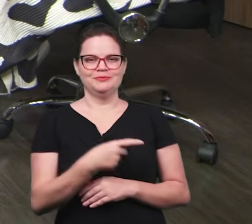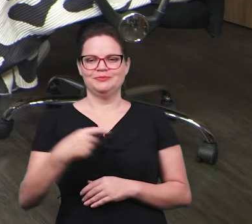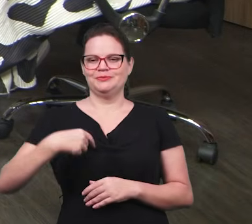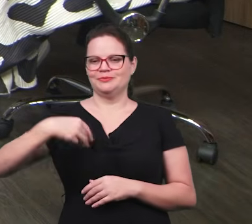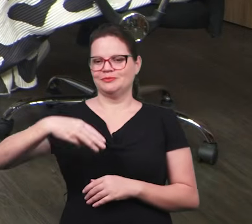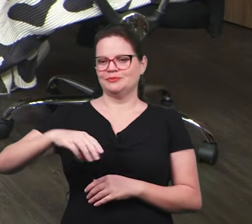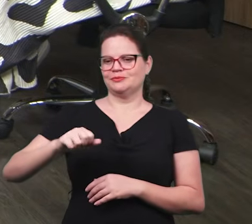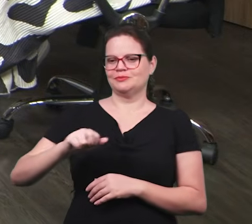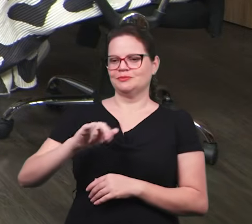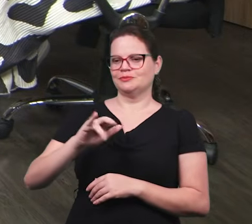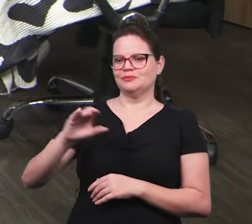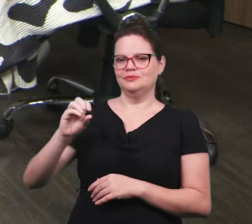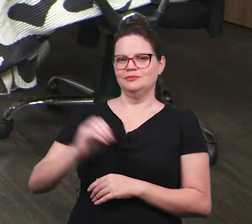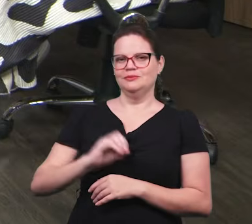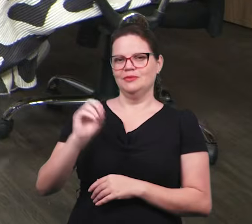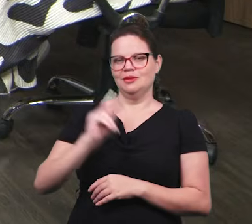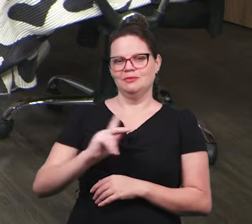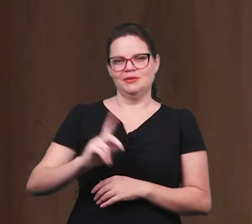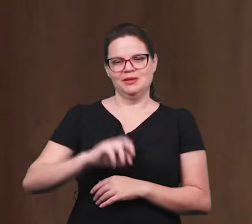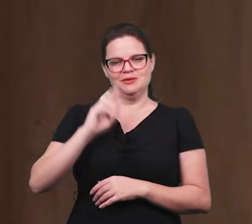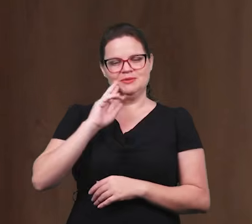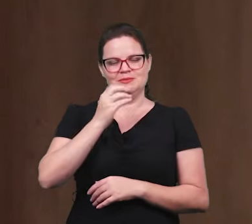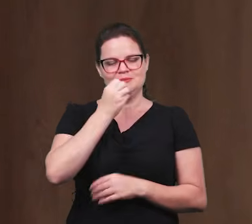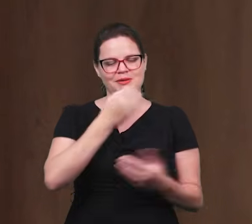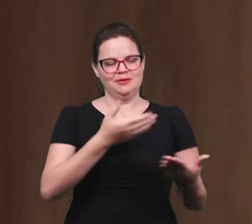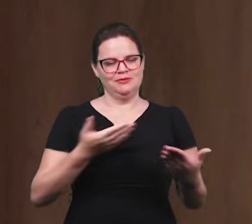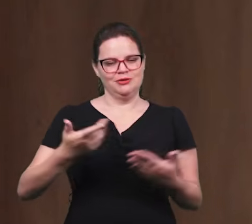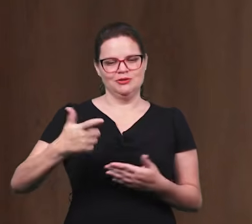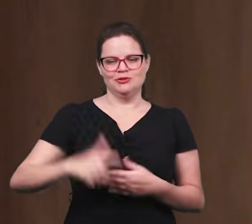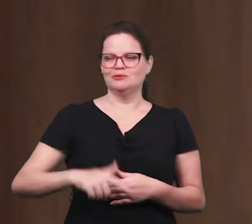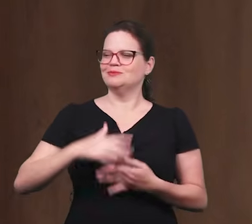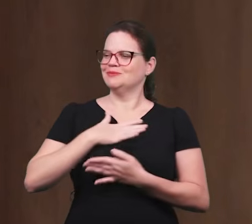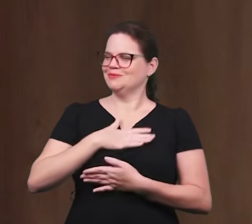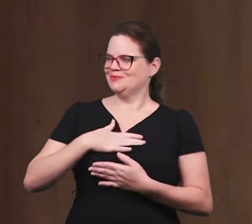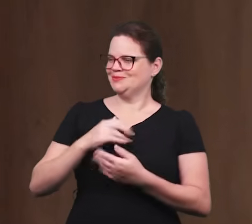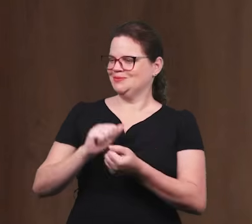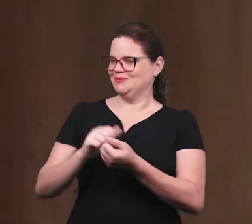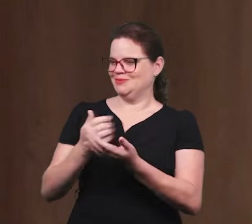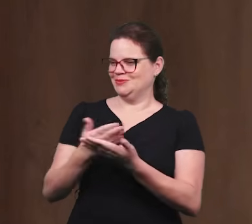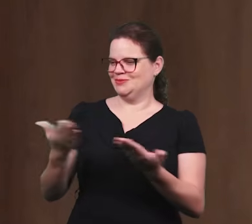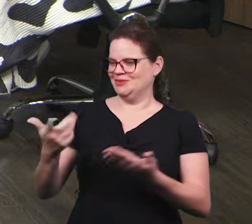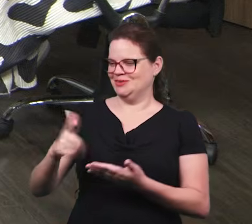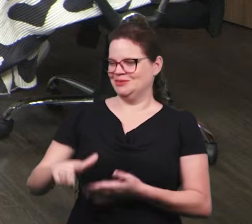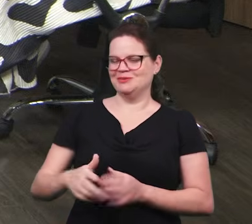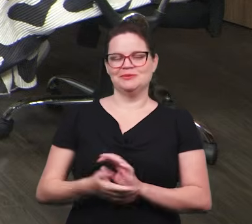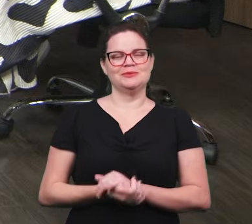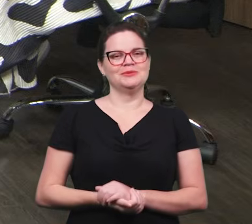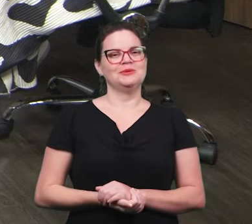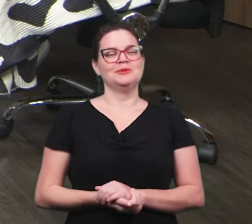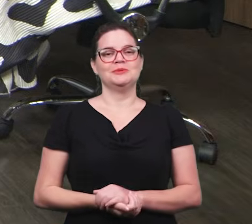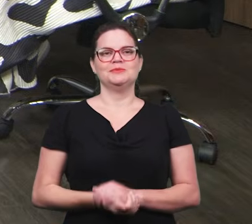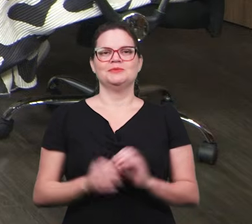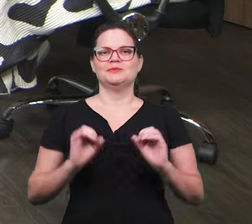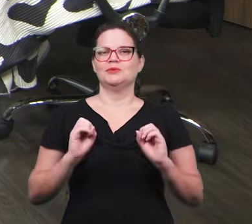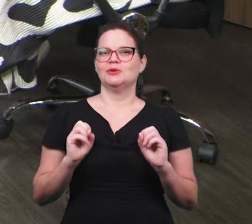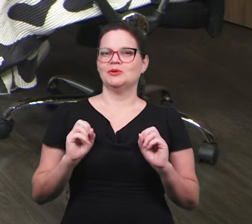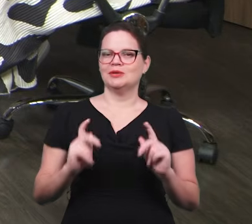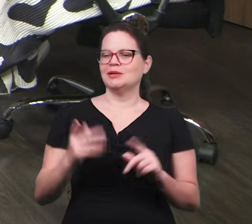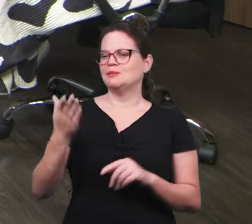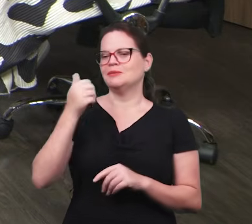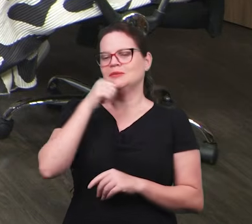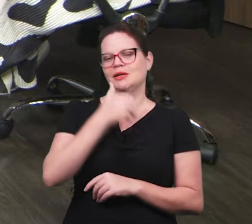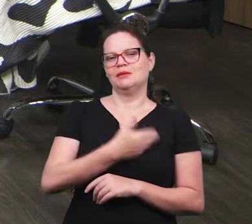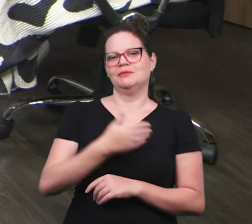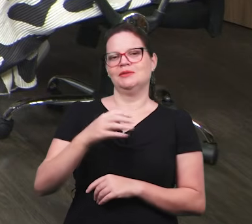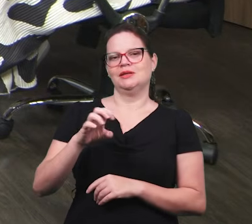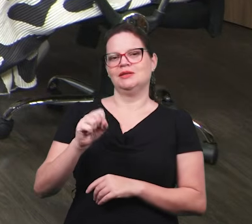Pedrosa. Pedrosa, paz do Senhor, seja bem-vindo mais uma vez. A paz do Senhor, Josias. Satisfação mais uma vez estar com vocês. Muito bem. A minha colega Estela,